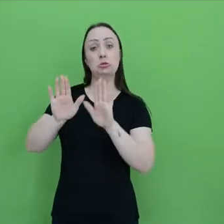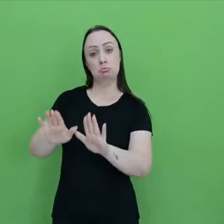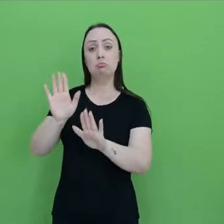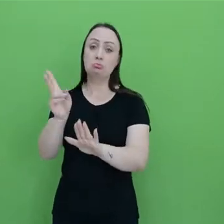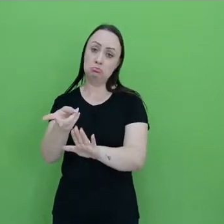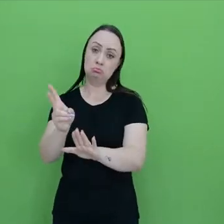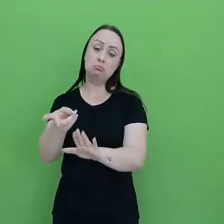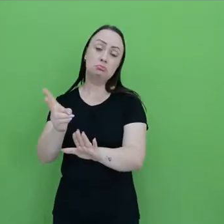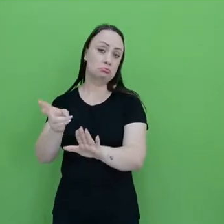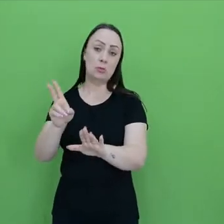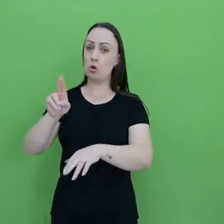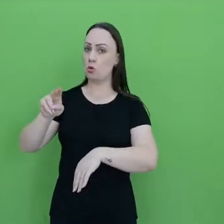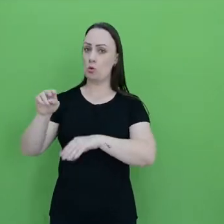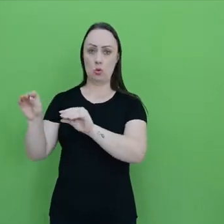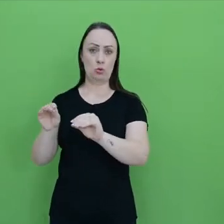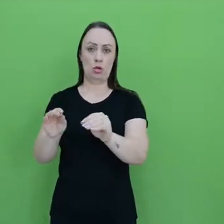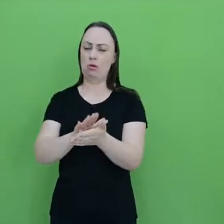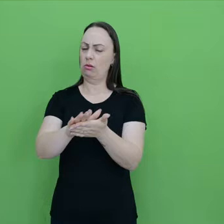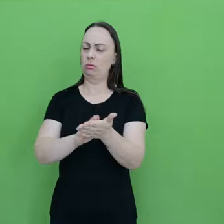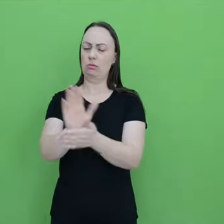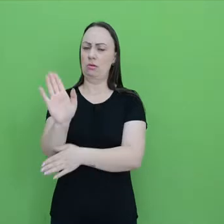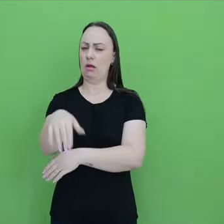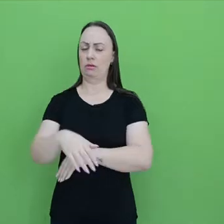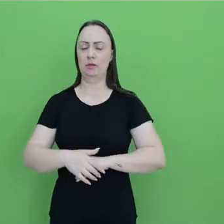isso nunca mexeu a boneca do lugar.